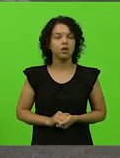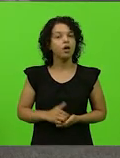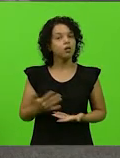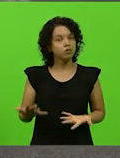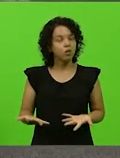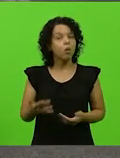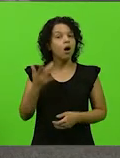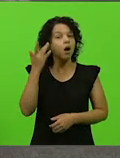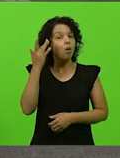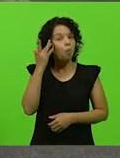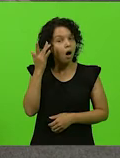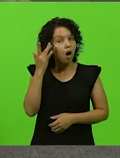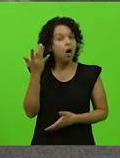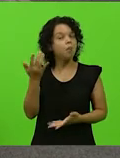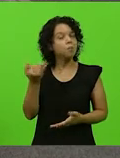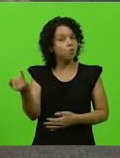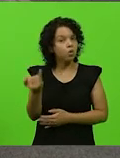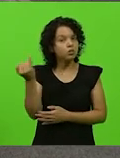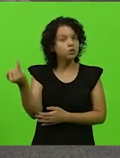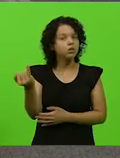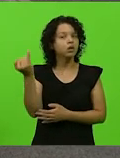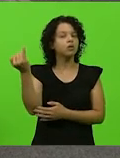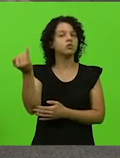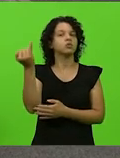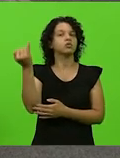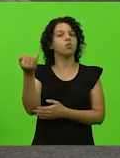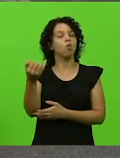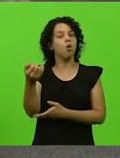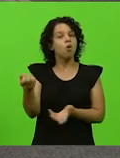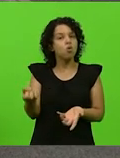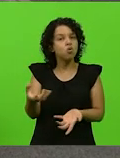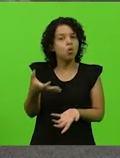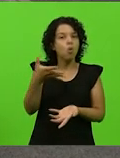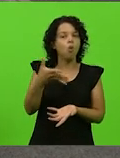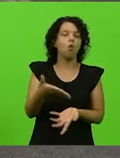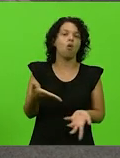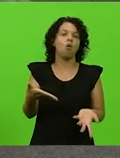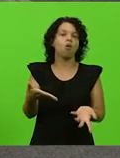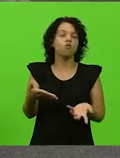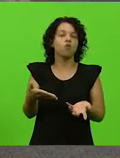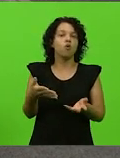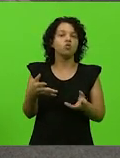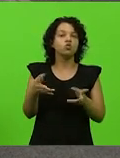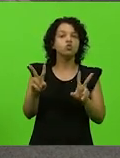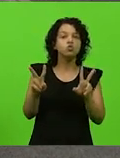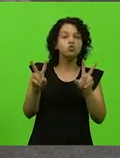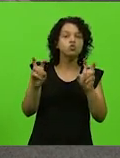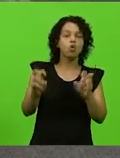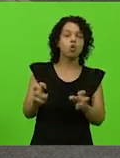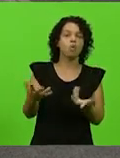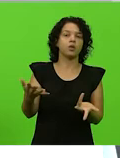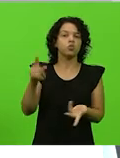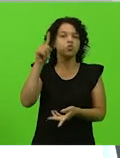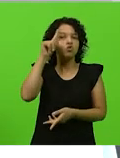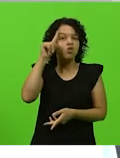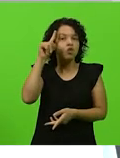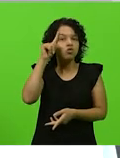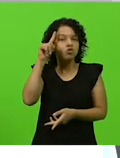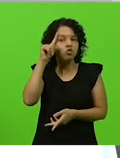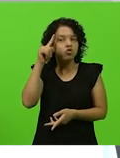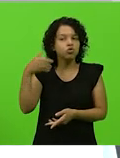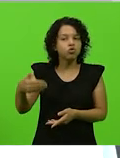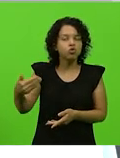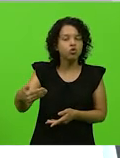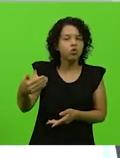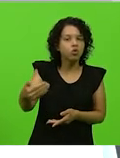e eu acho importante que é essas novidades que diz respeito ao dia a dia das pessoas com deficiência ela